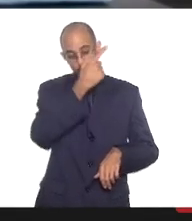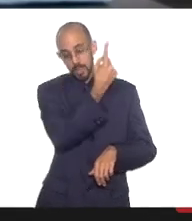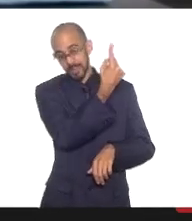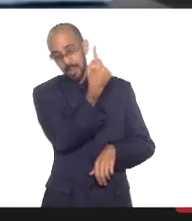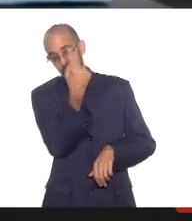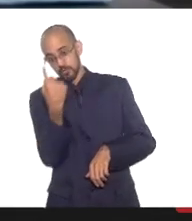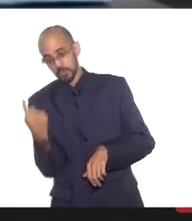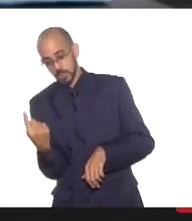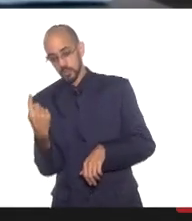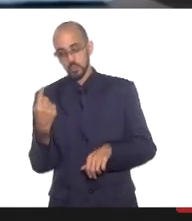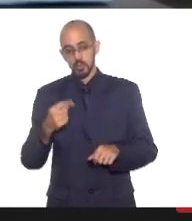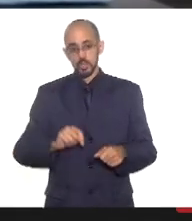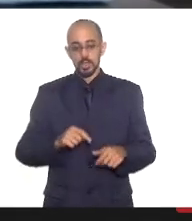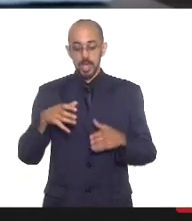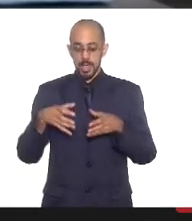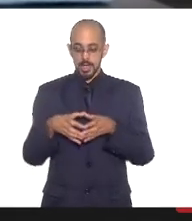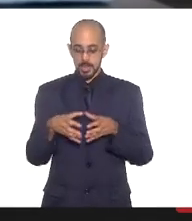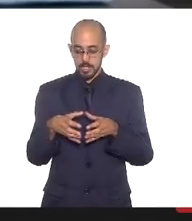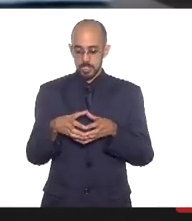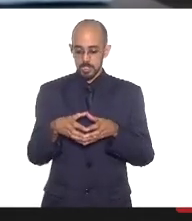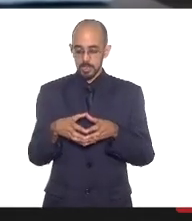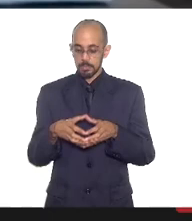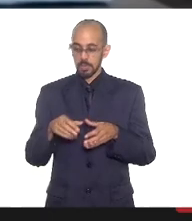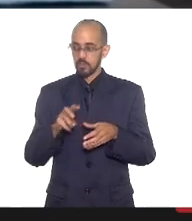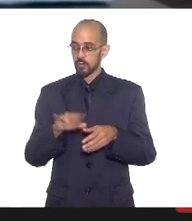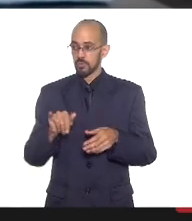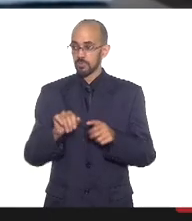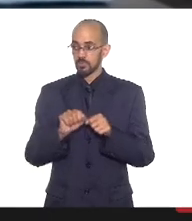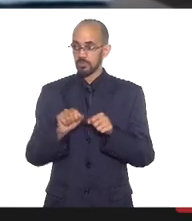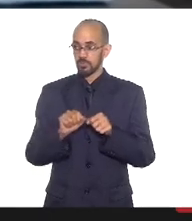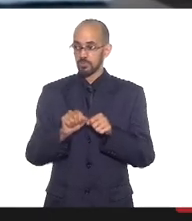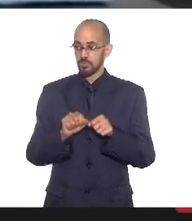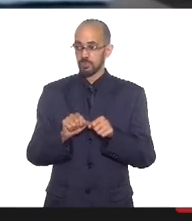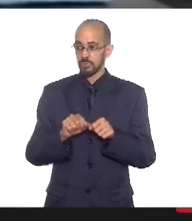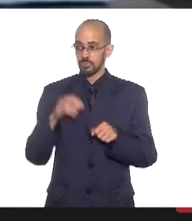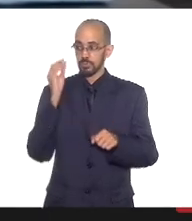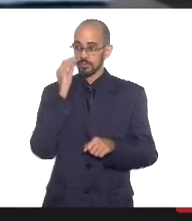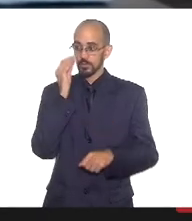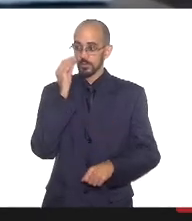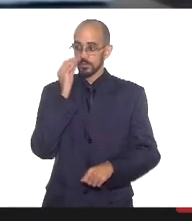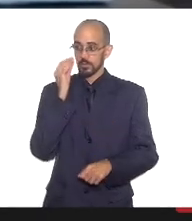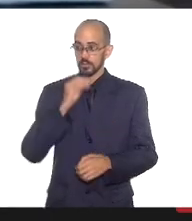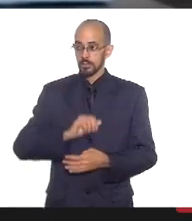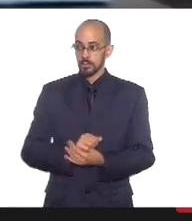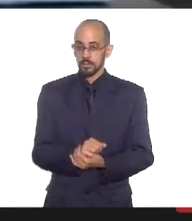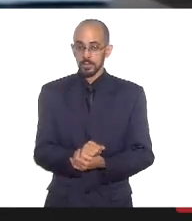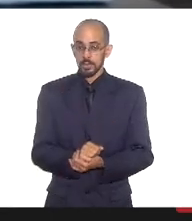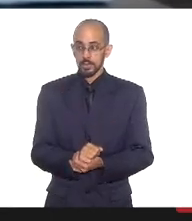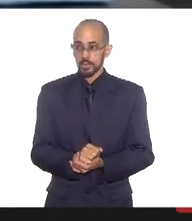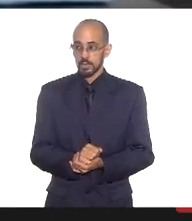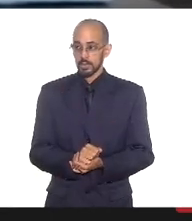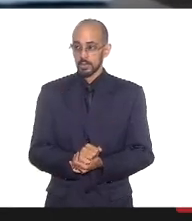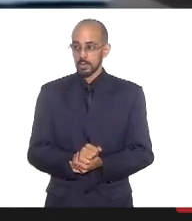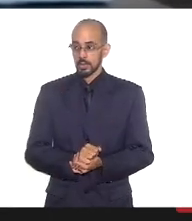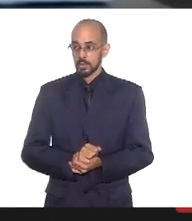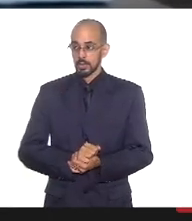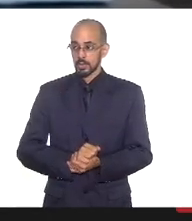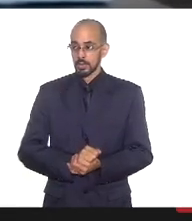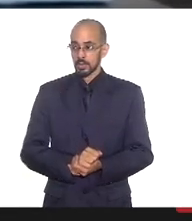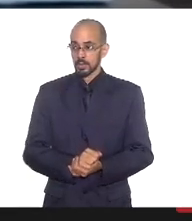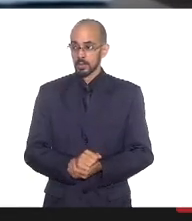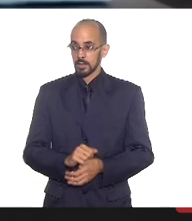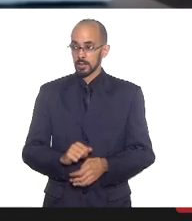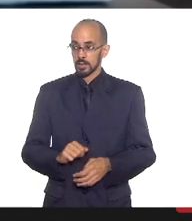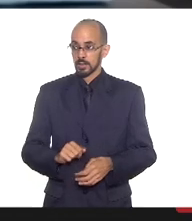Recife já na área de desembarque já faz atestado essas pessoas foram é a gente também fez uma parceria com a